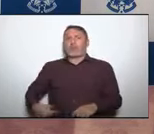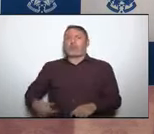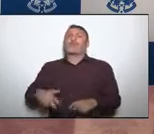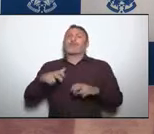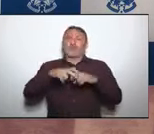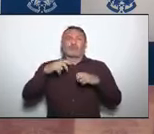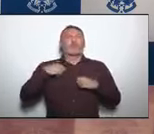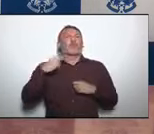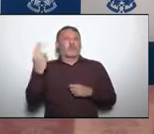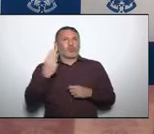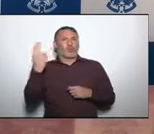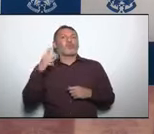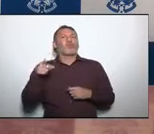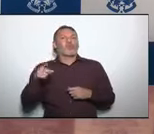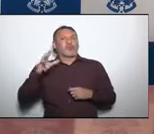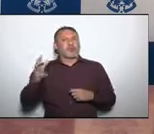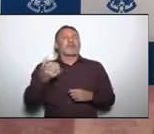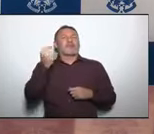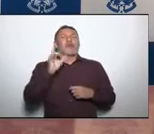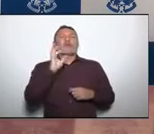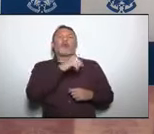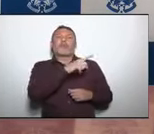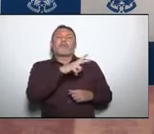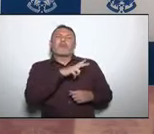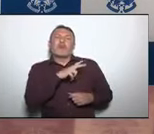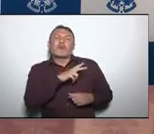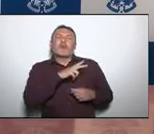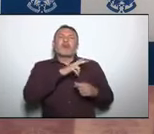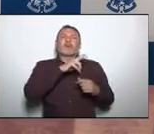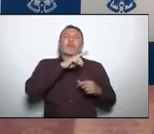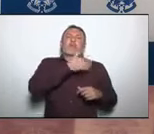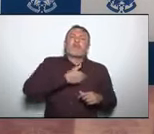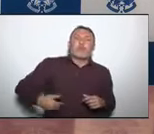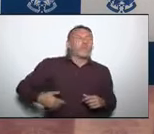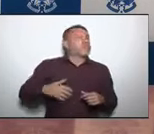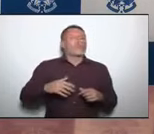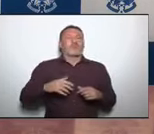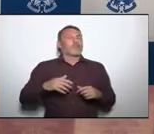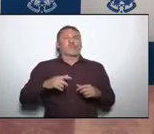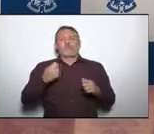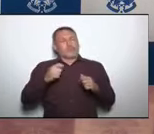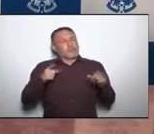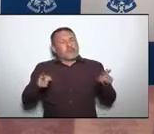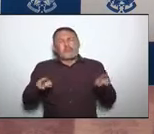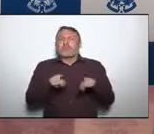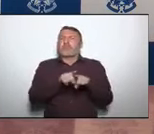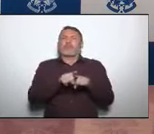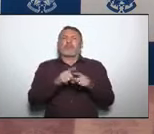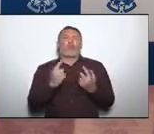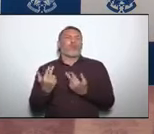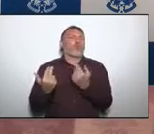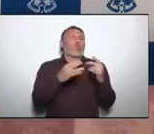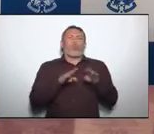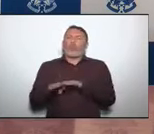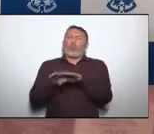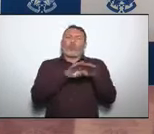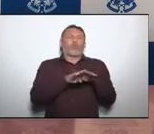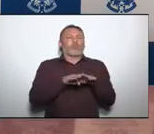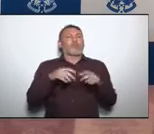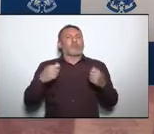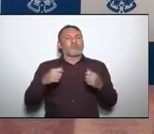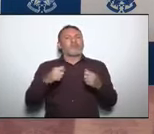vidas, agora não depende mais se o hospital é privado, se é filantrópico ou se é público. Todos nós temos que nos preparar. Então, não é suficiente,